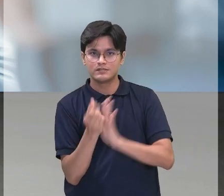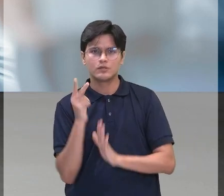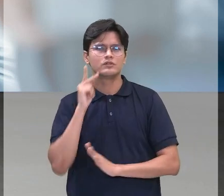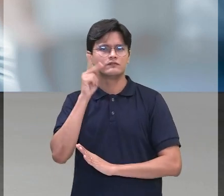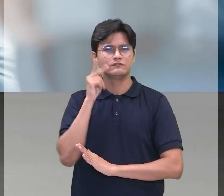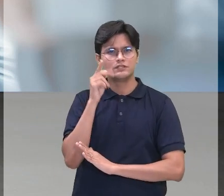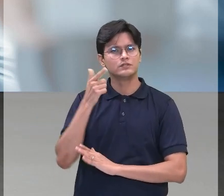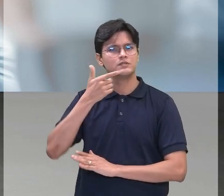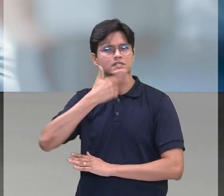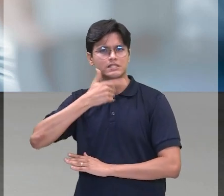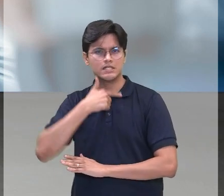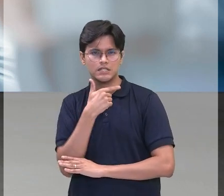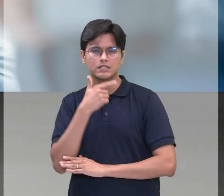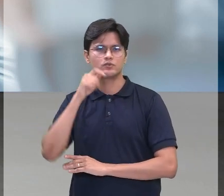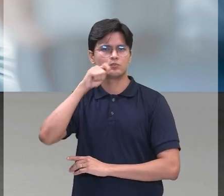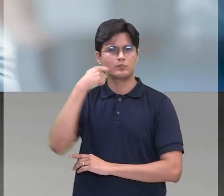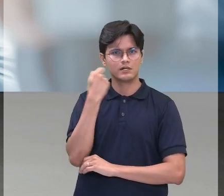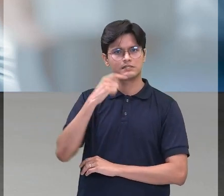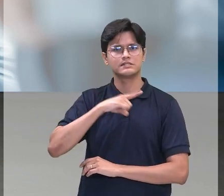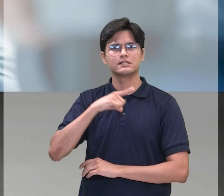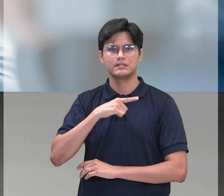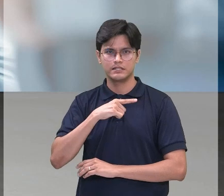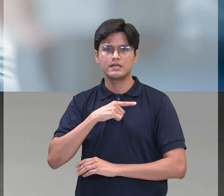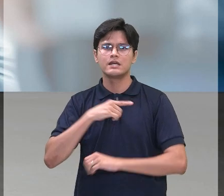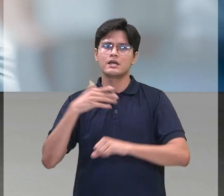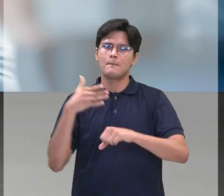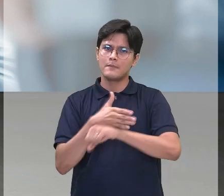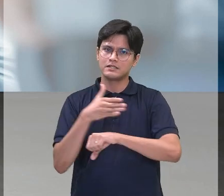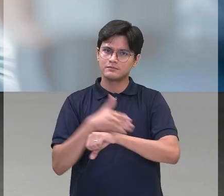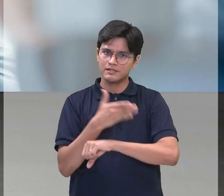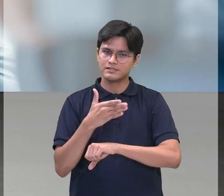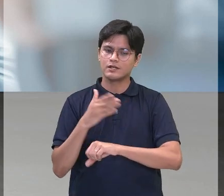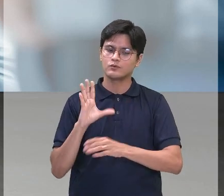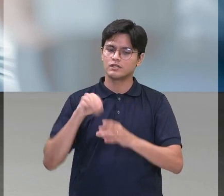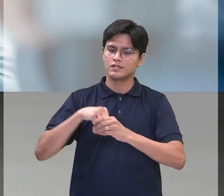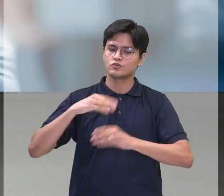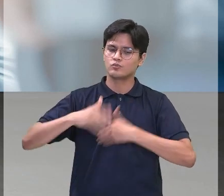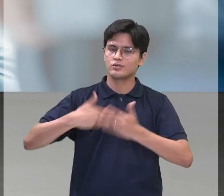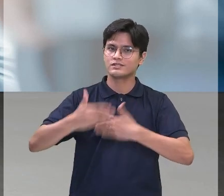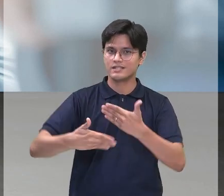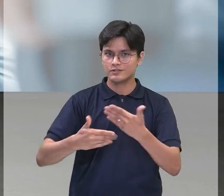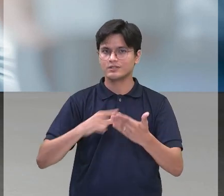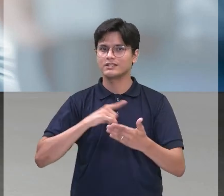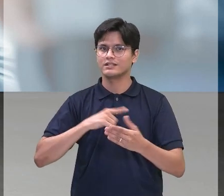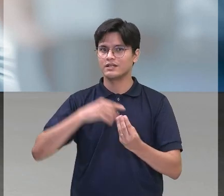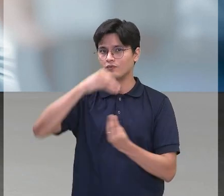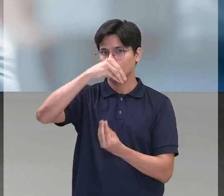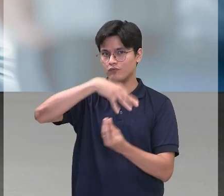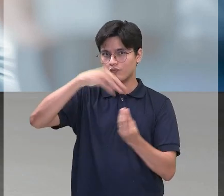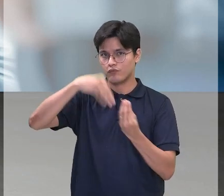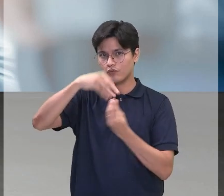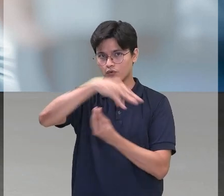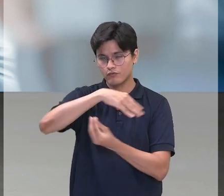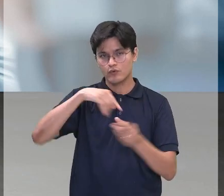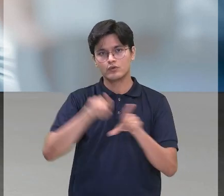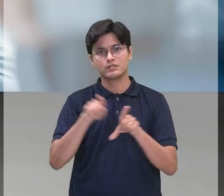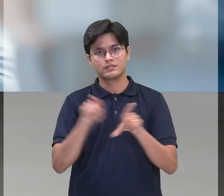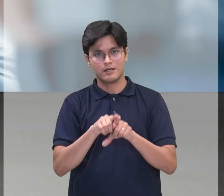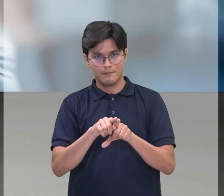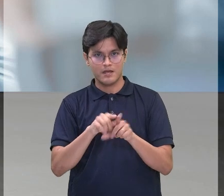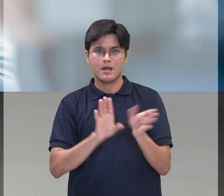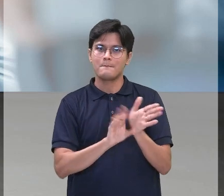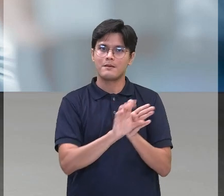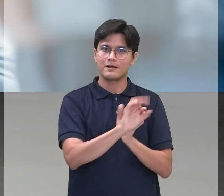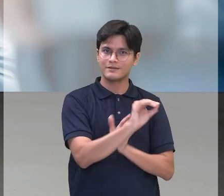queijo, a participação tanto de fungos nesse processo, né? E aí também está relacionada com a biotecnologia, quanto